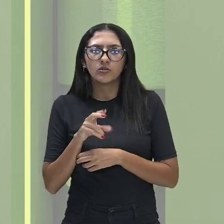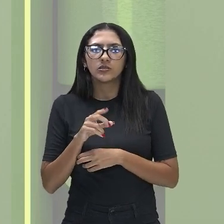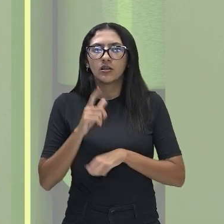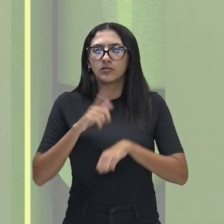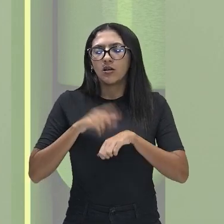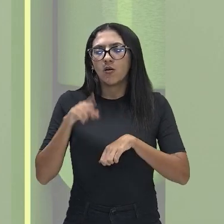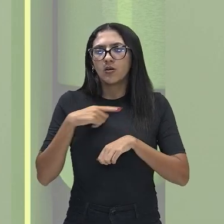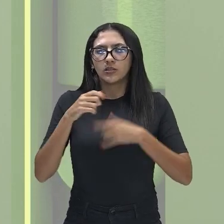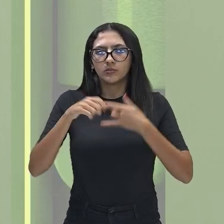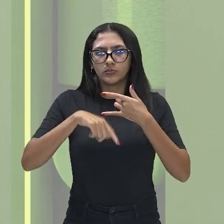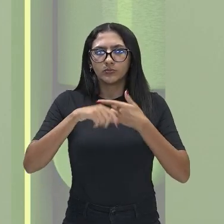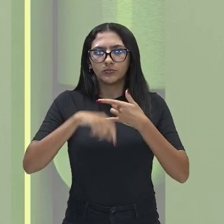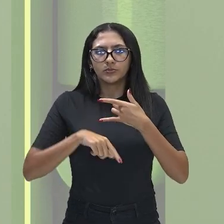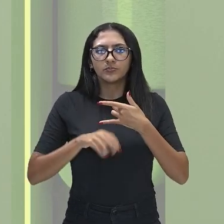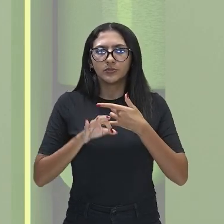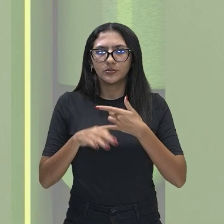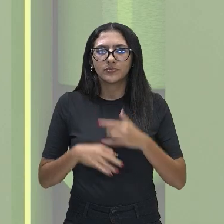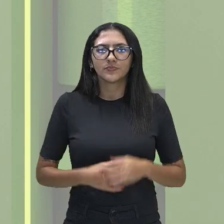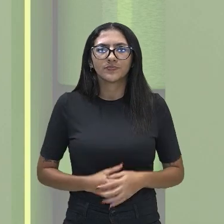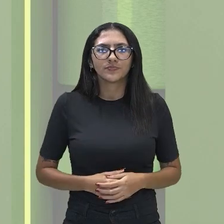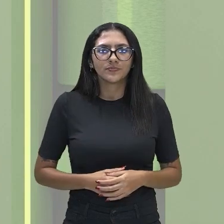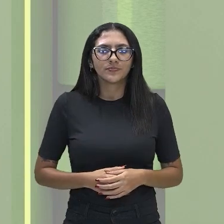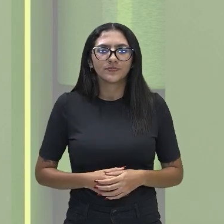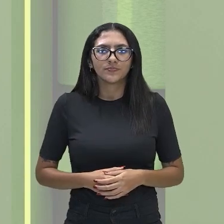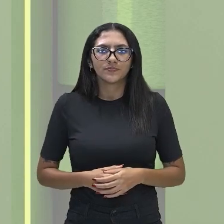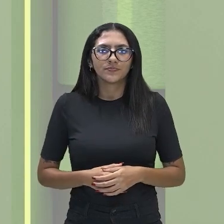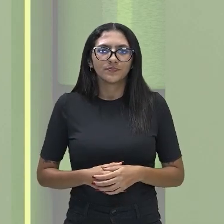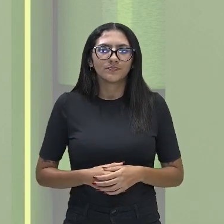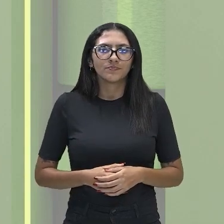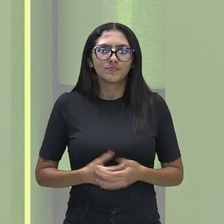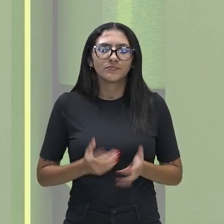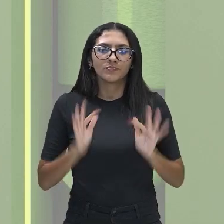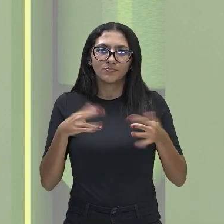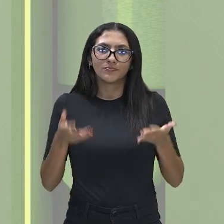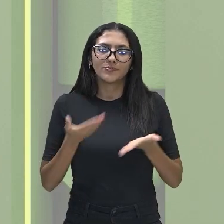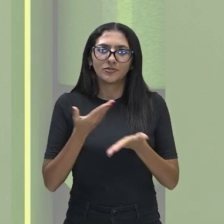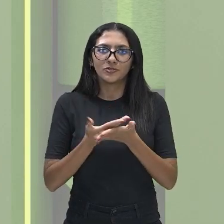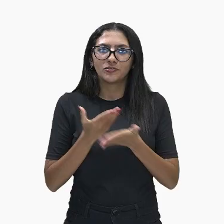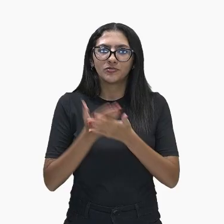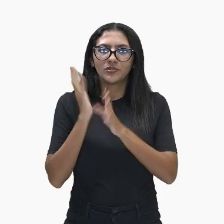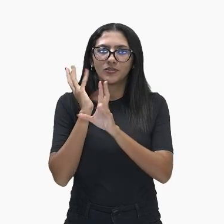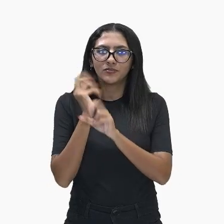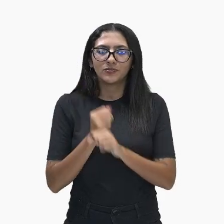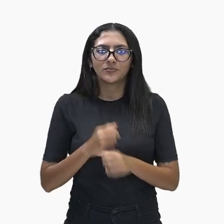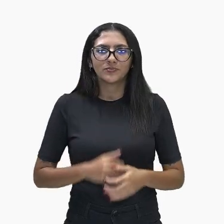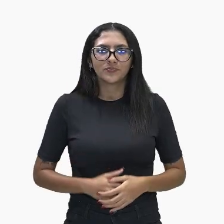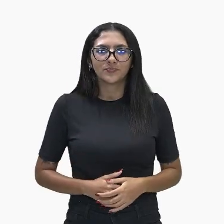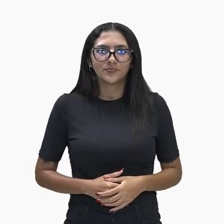eliminadas, certo? Essa foi a nossa revisão.